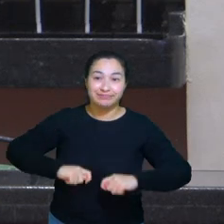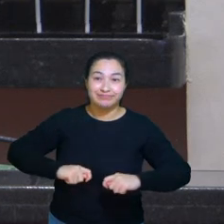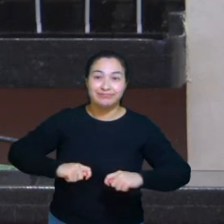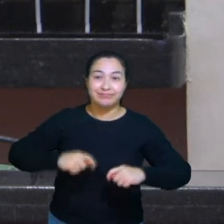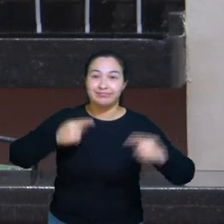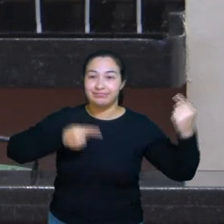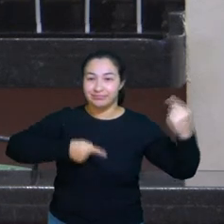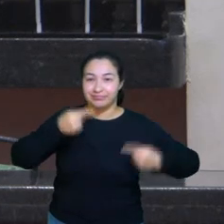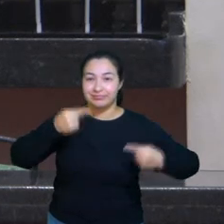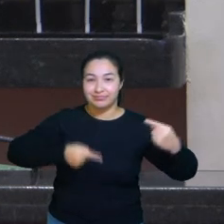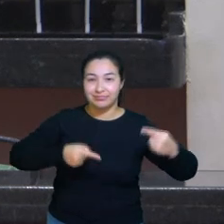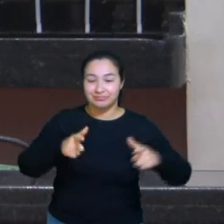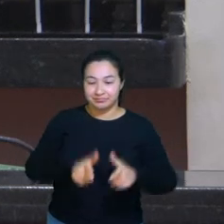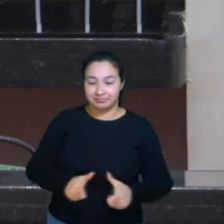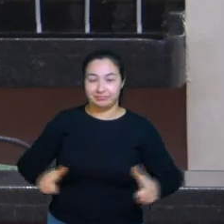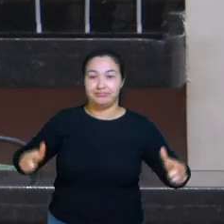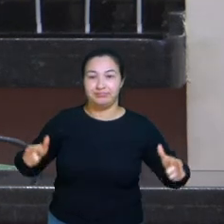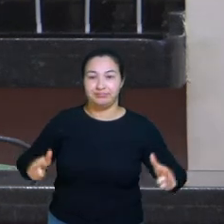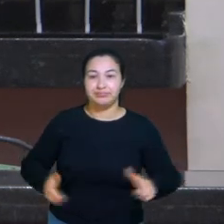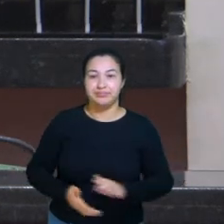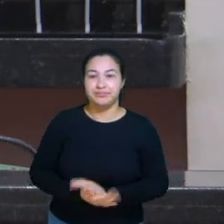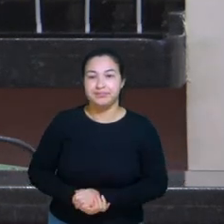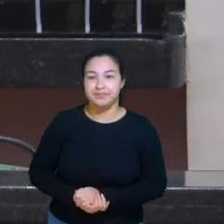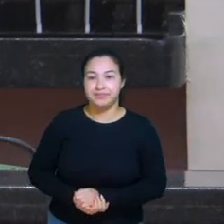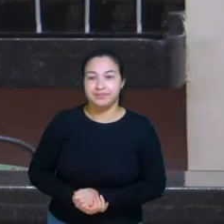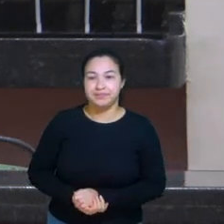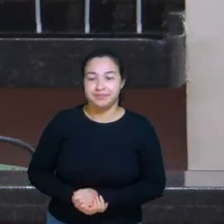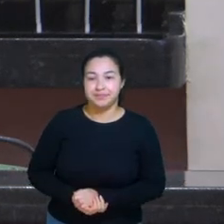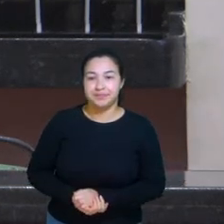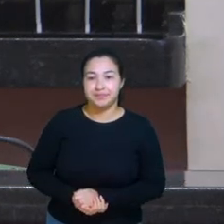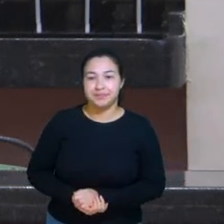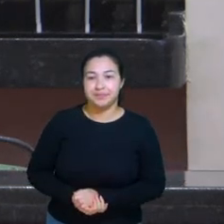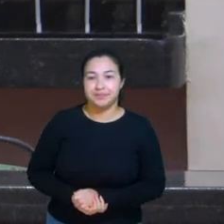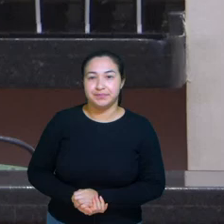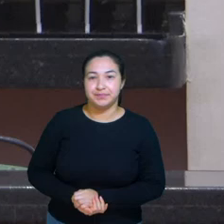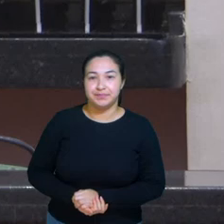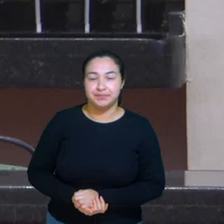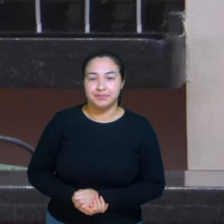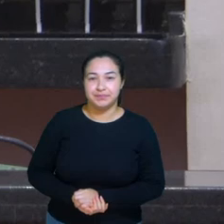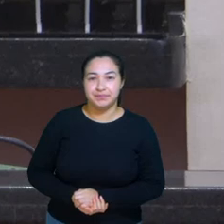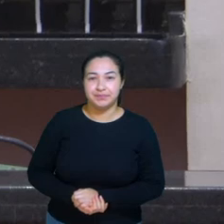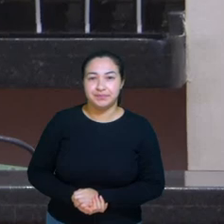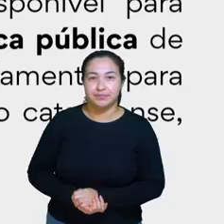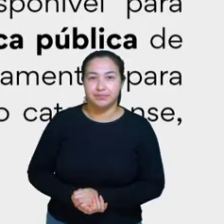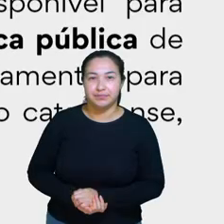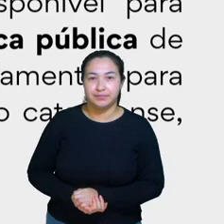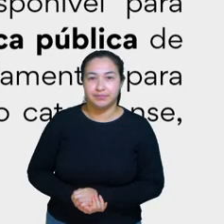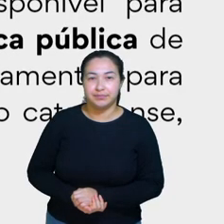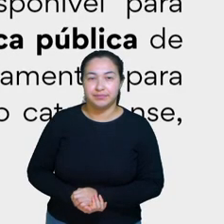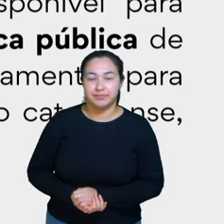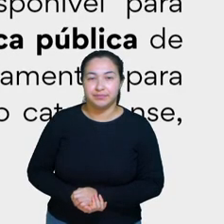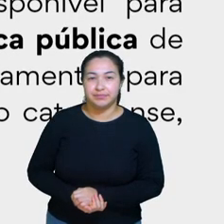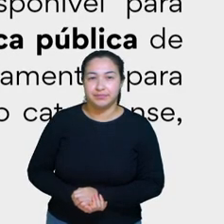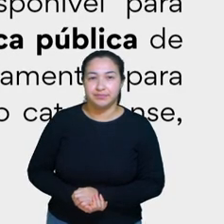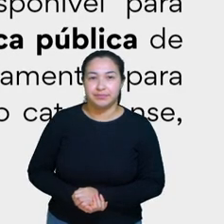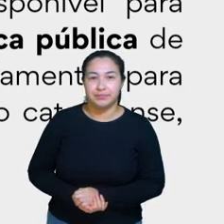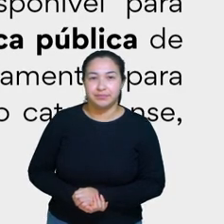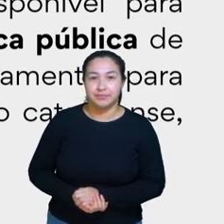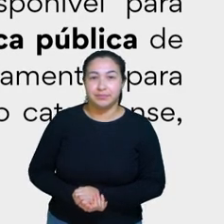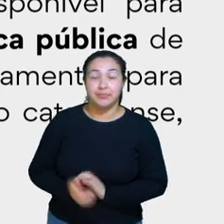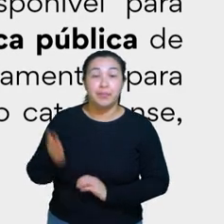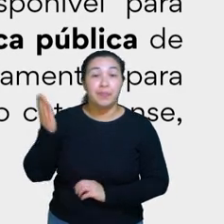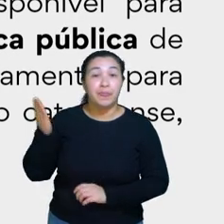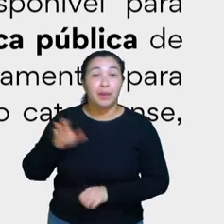discussão mais Ampla então eh a gente entende os cursos de licenciatura